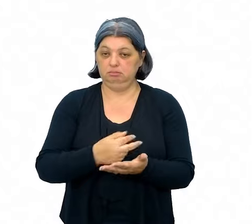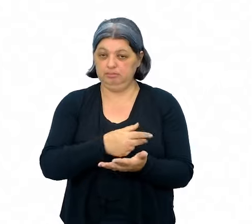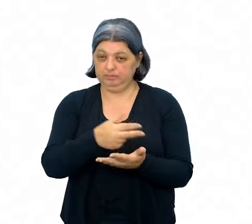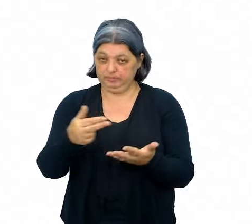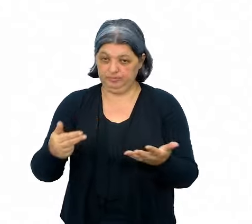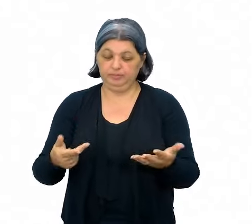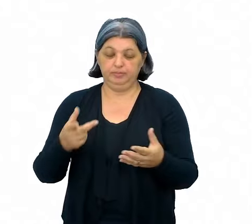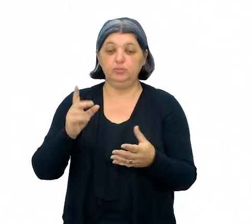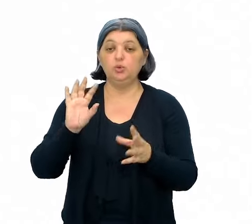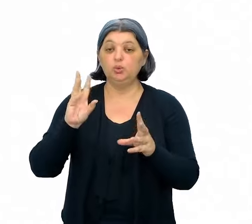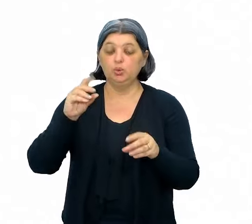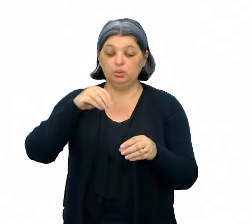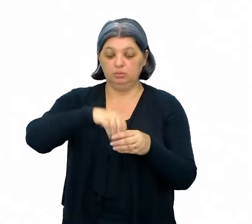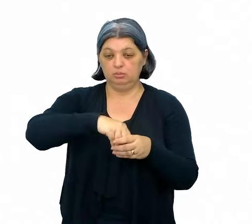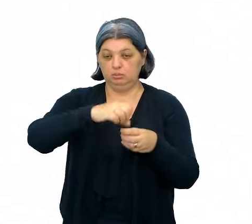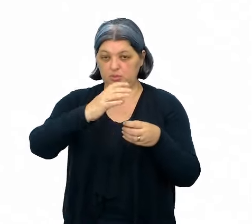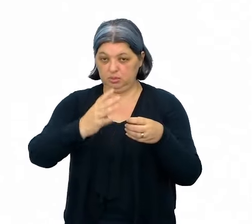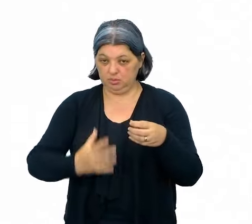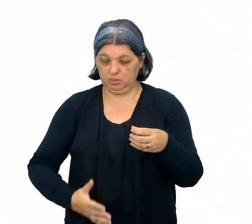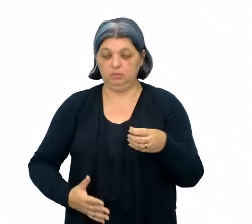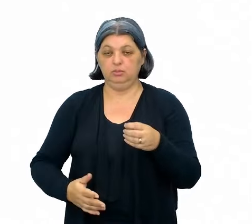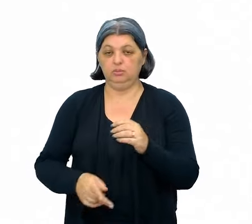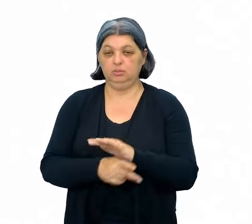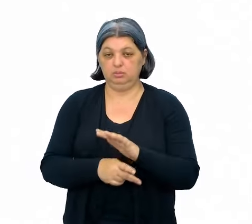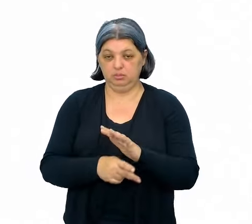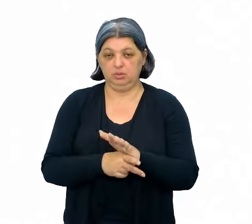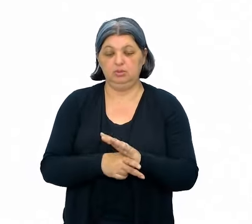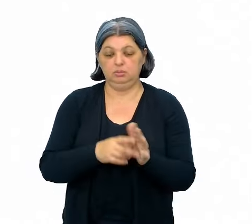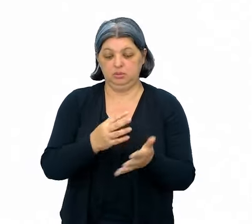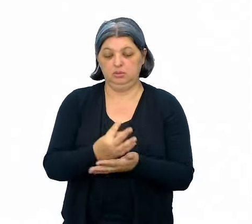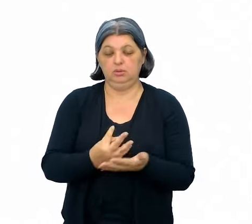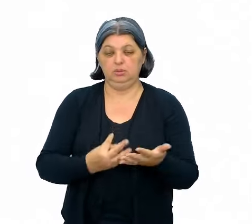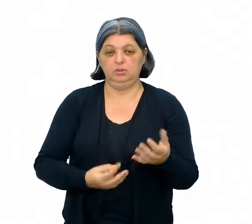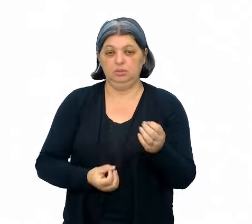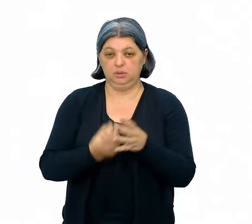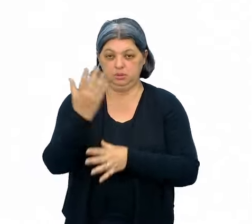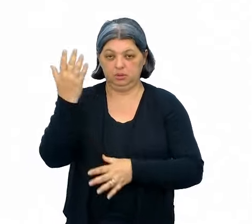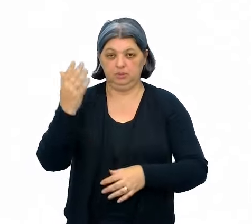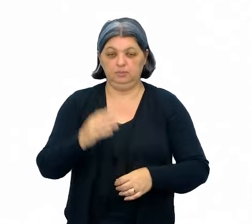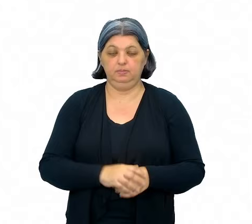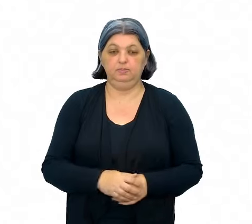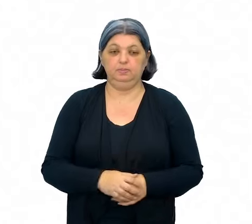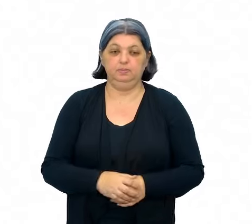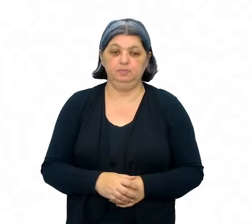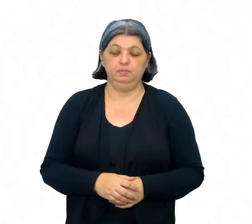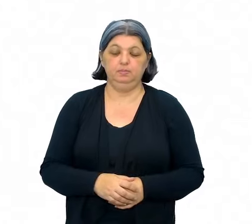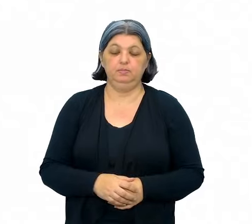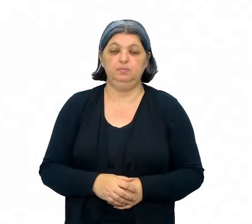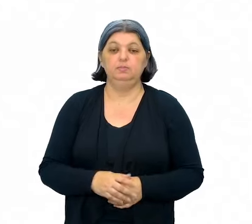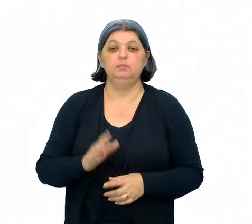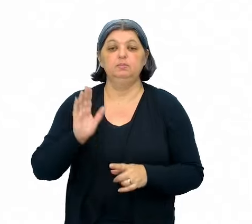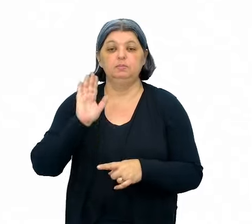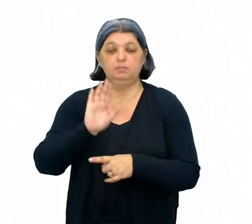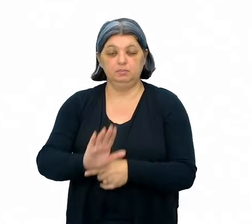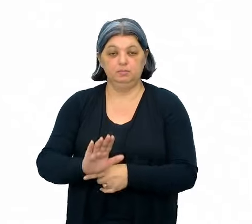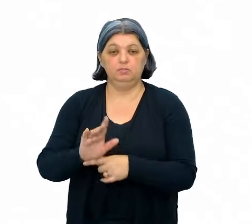os conteúdos para a produção dos próprios textos, contribui para o conhecimento